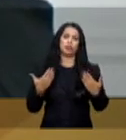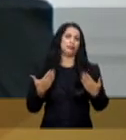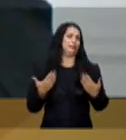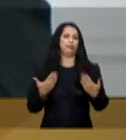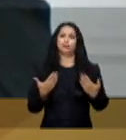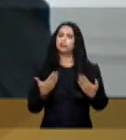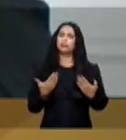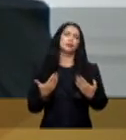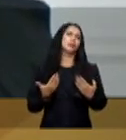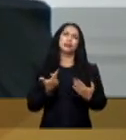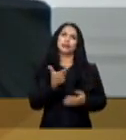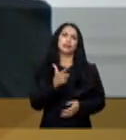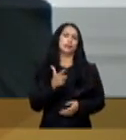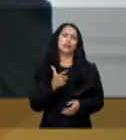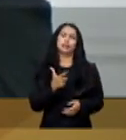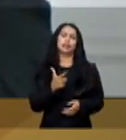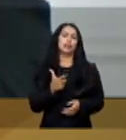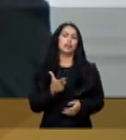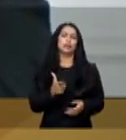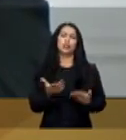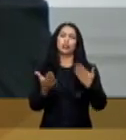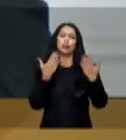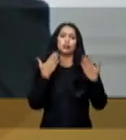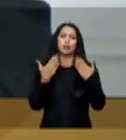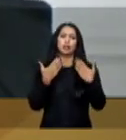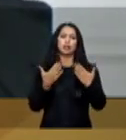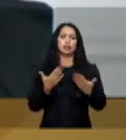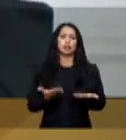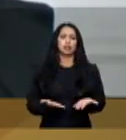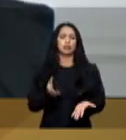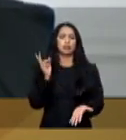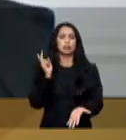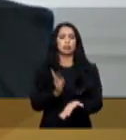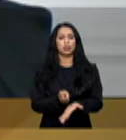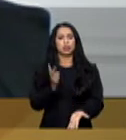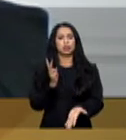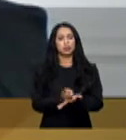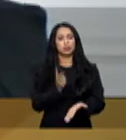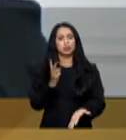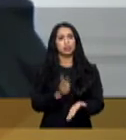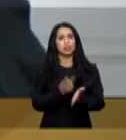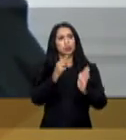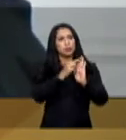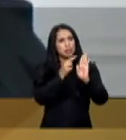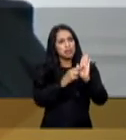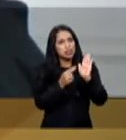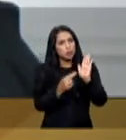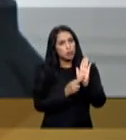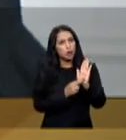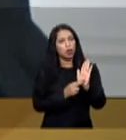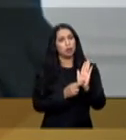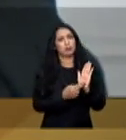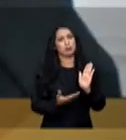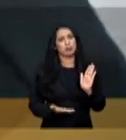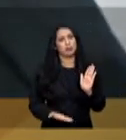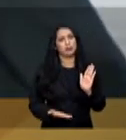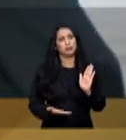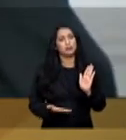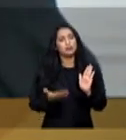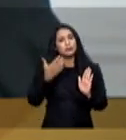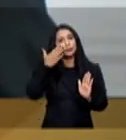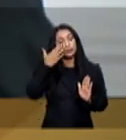a mínima possibilidade da manutenção da norma no ordenamento jurídico, devendo